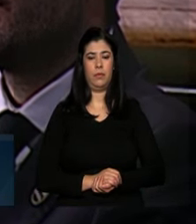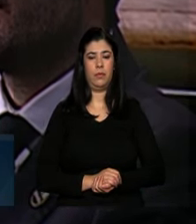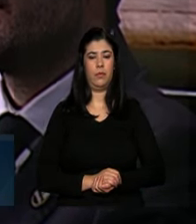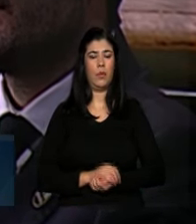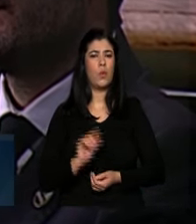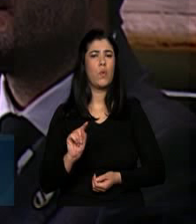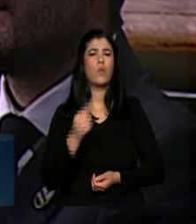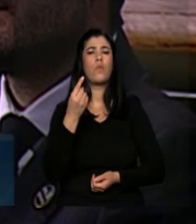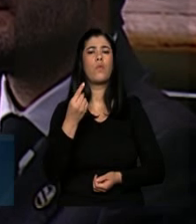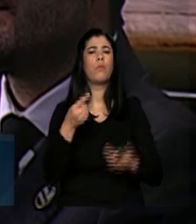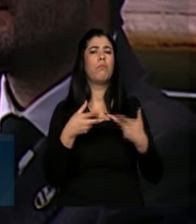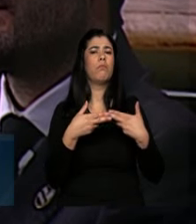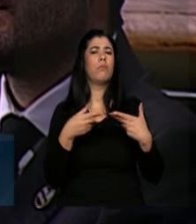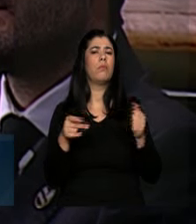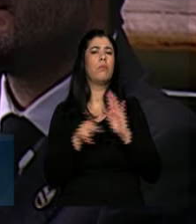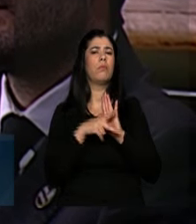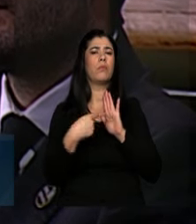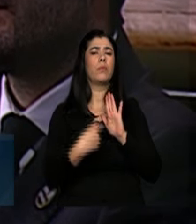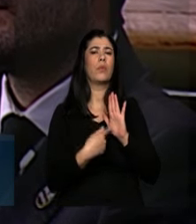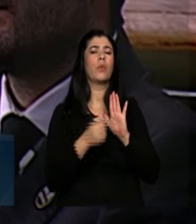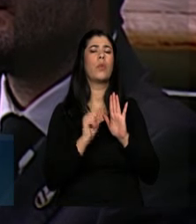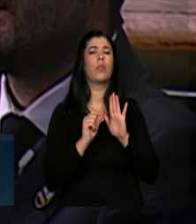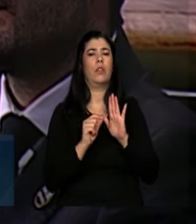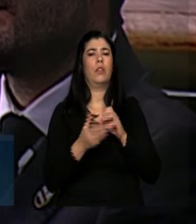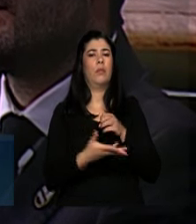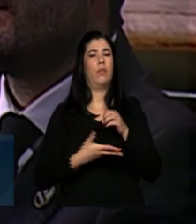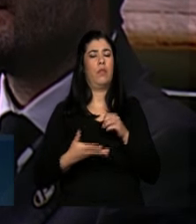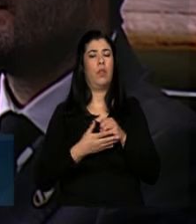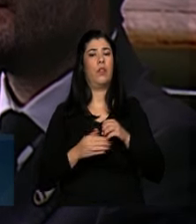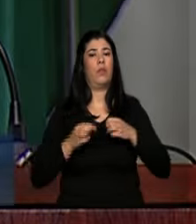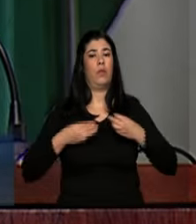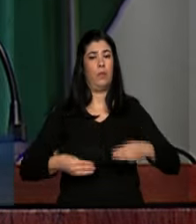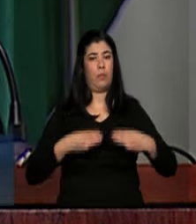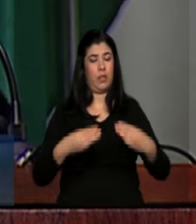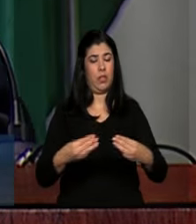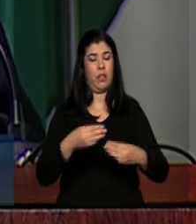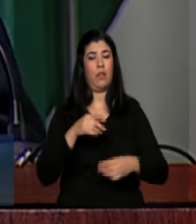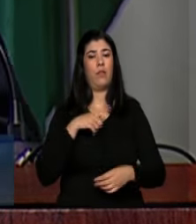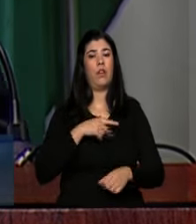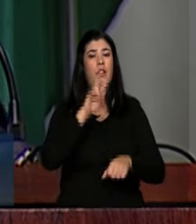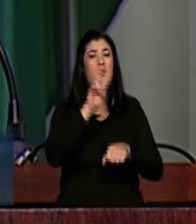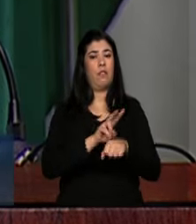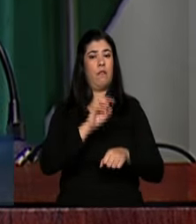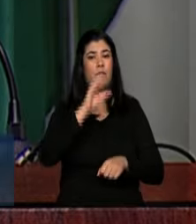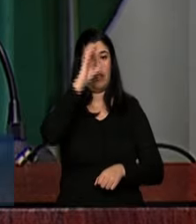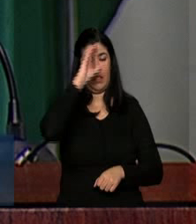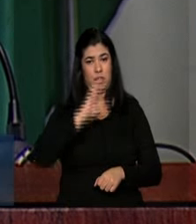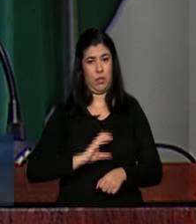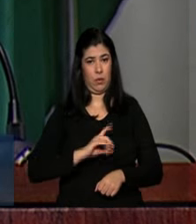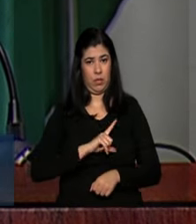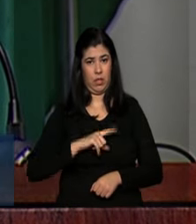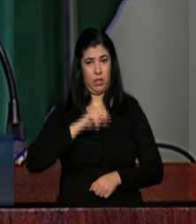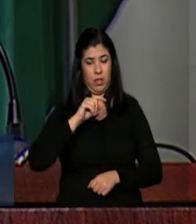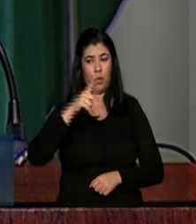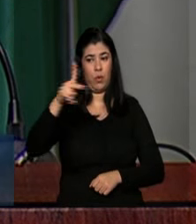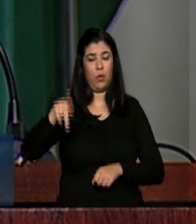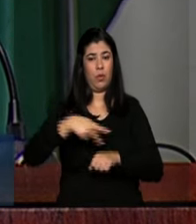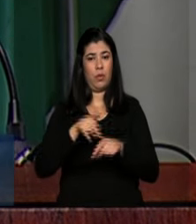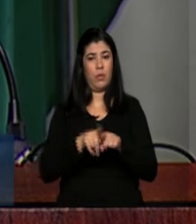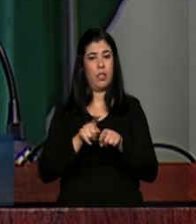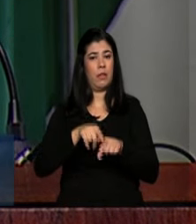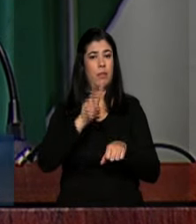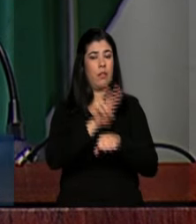Uma das atribuições fundamentais do nosso Ministério é defender o cidadão brasileiro no exterior e promover nossos